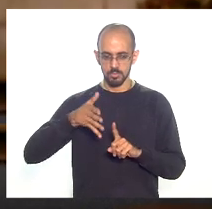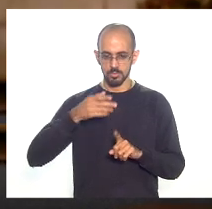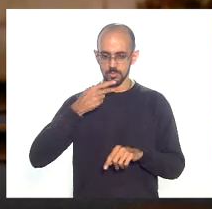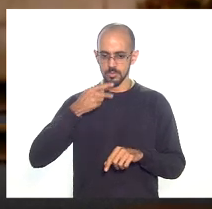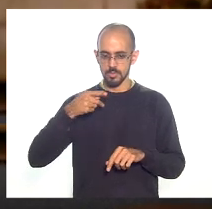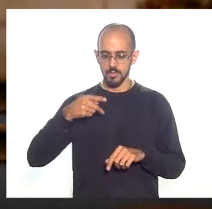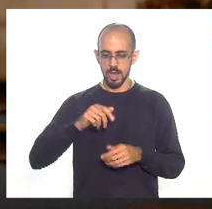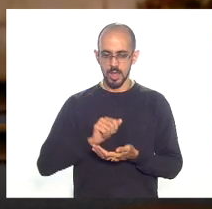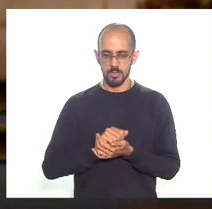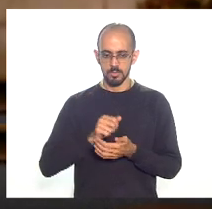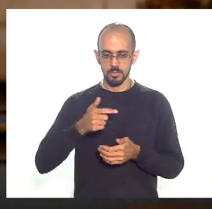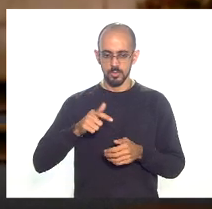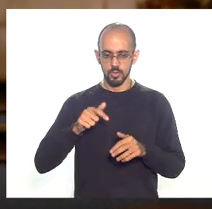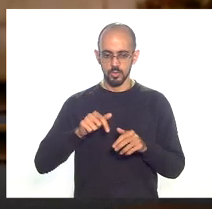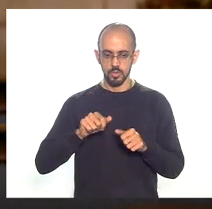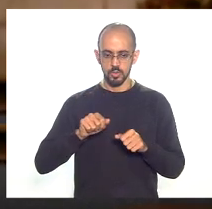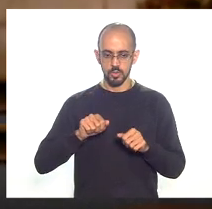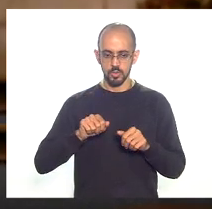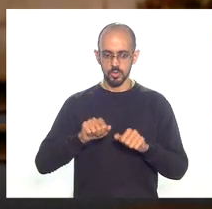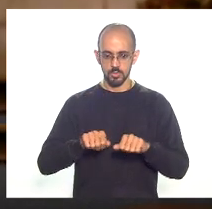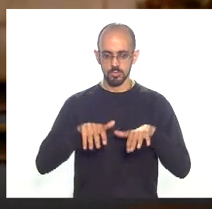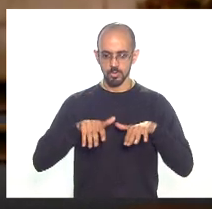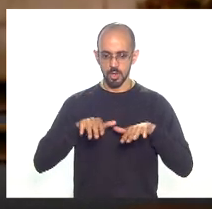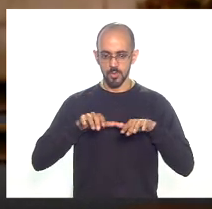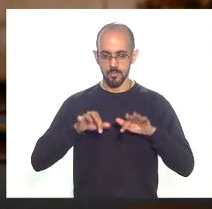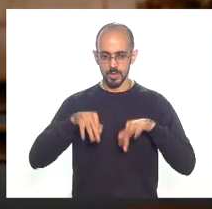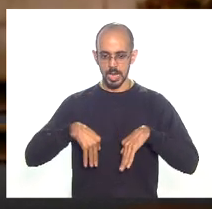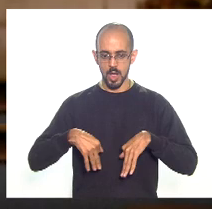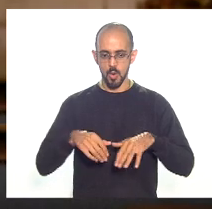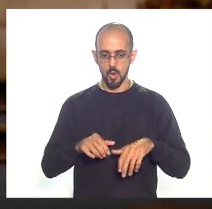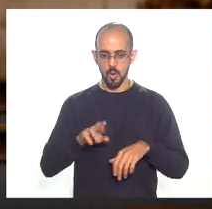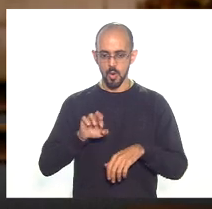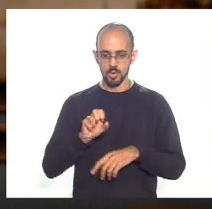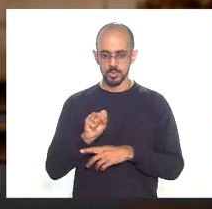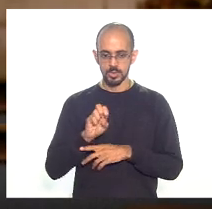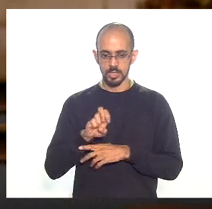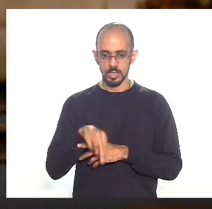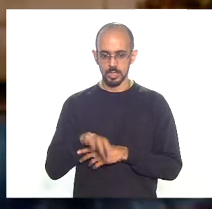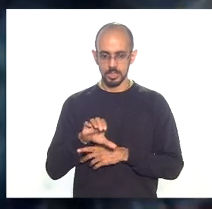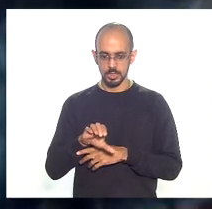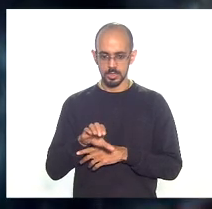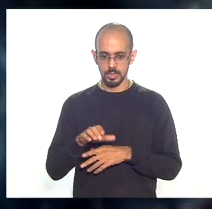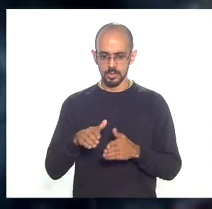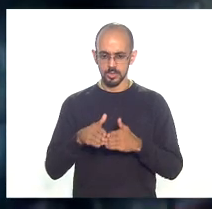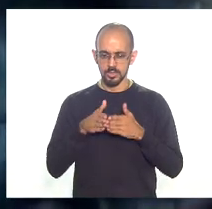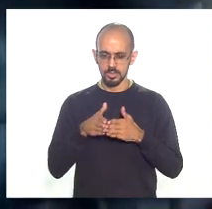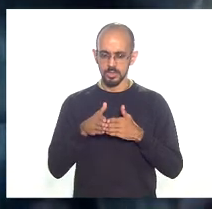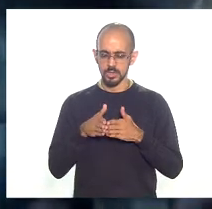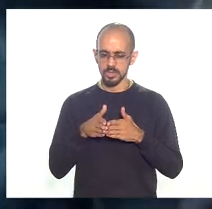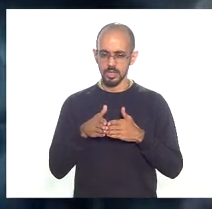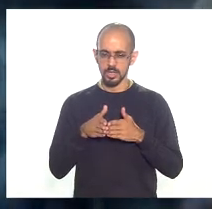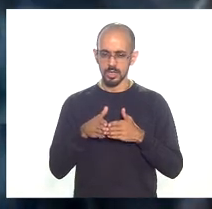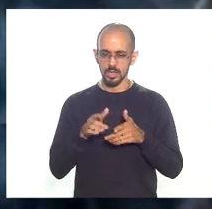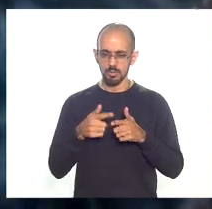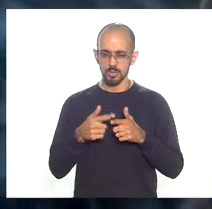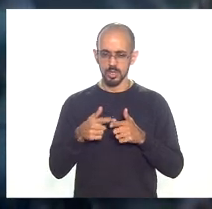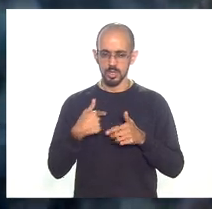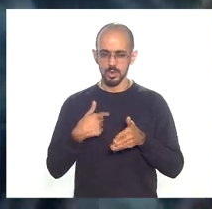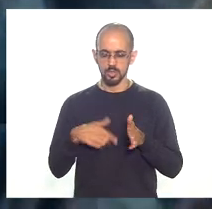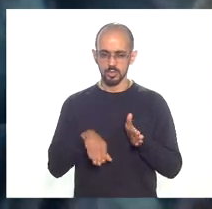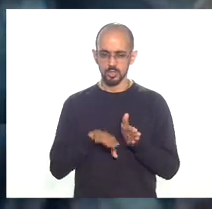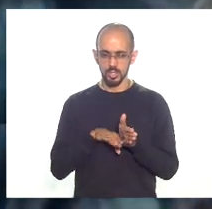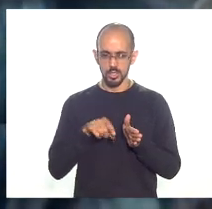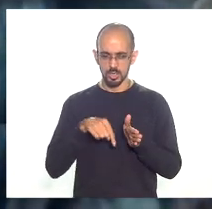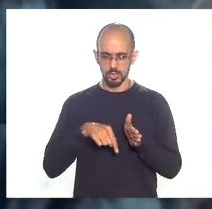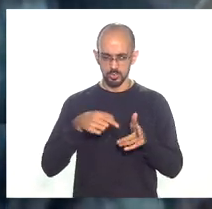irmos pro expediente final deputada Rosane Félix senhor presidente com sua licença eu estou chegando agora aqui em